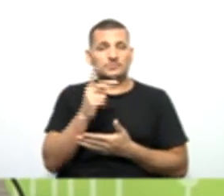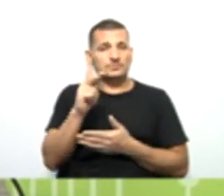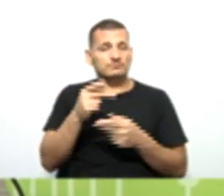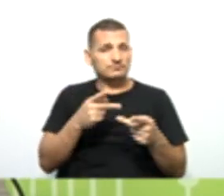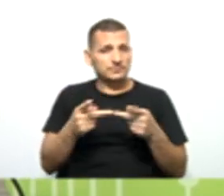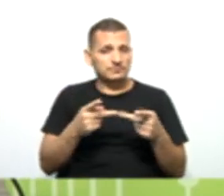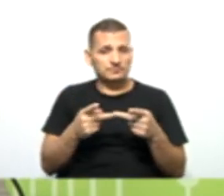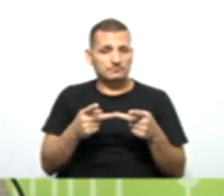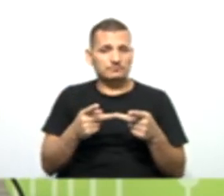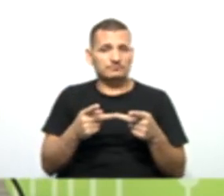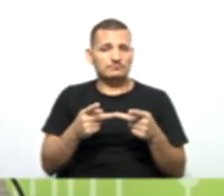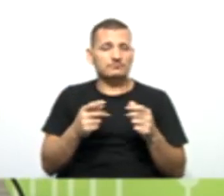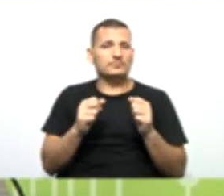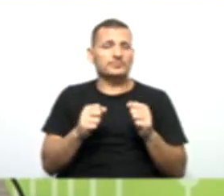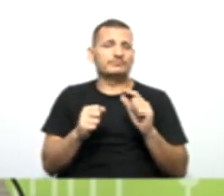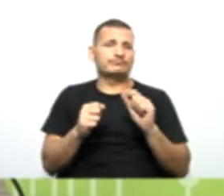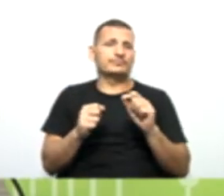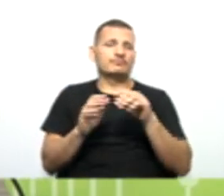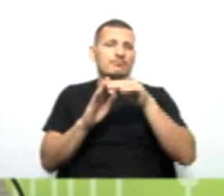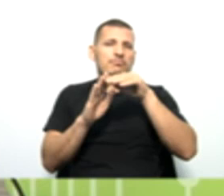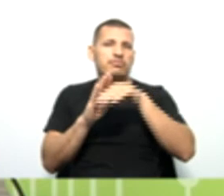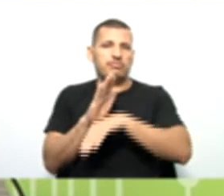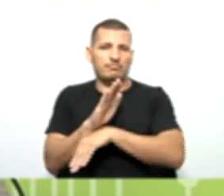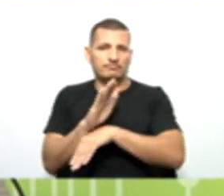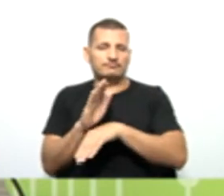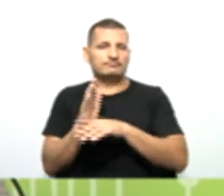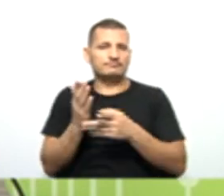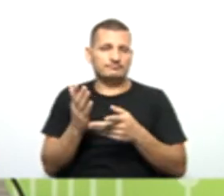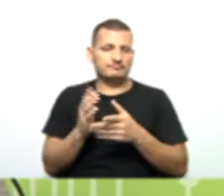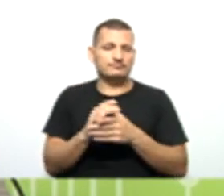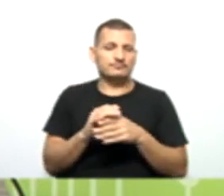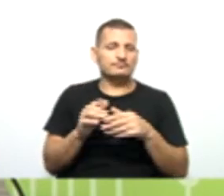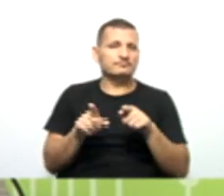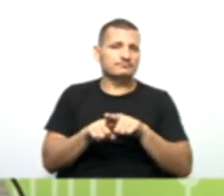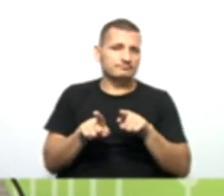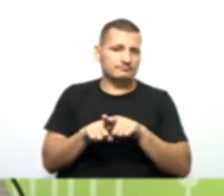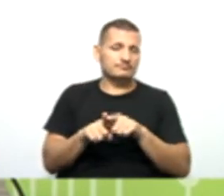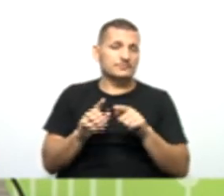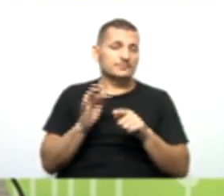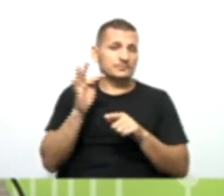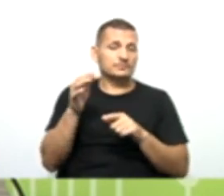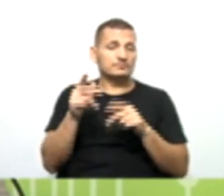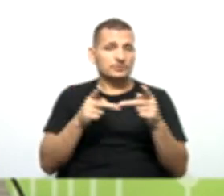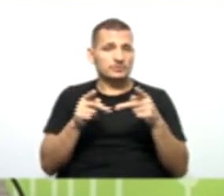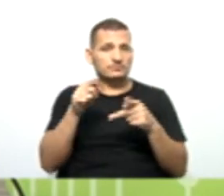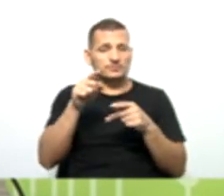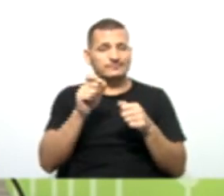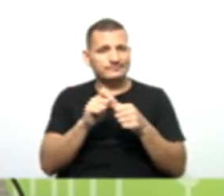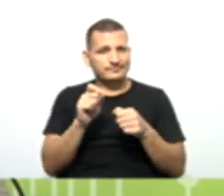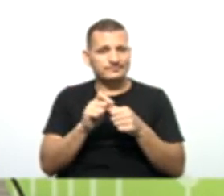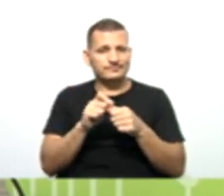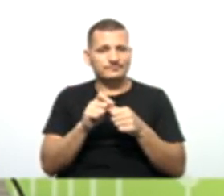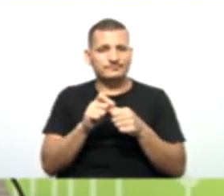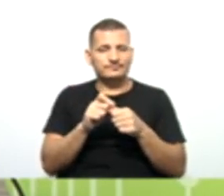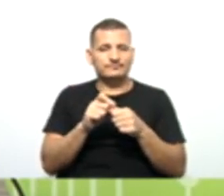pode já estar em risco, pode não vir a acontecer. E muito provavelmente futuros projetos que você deseja realizar, aí é que